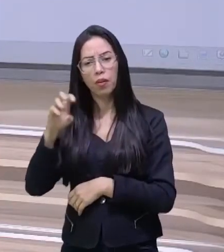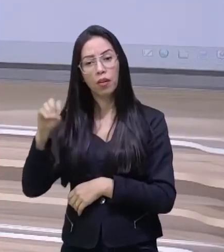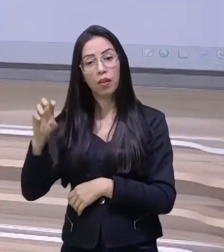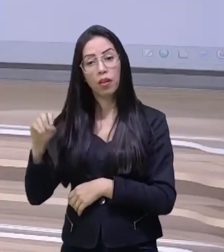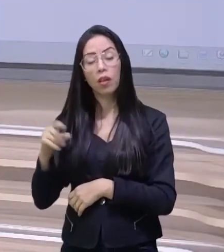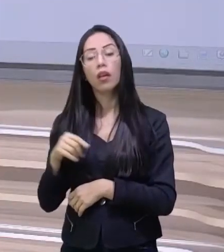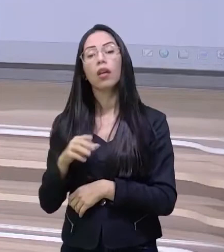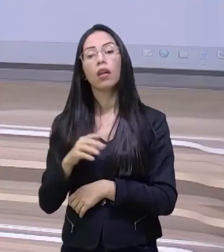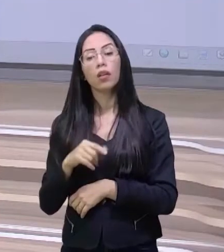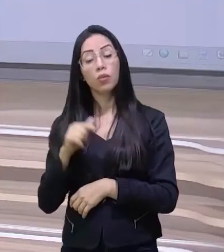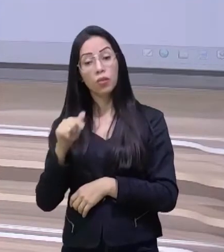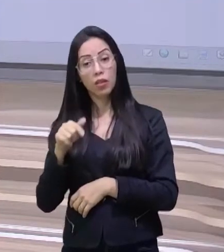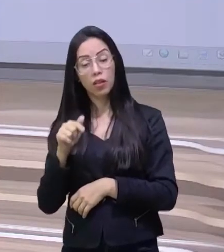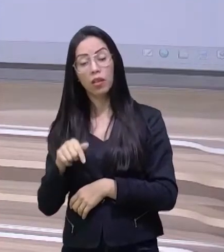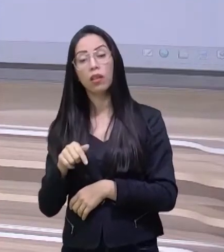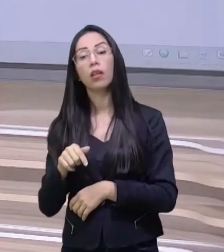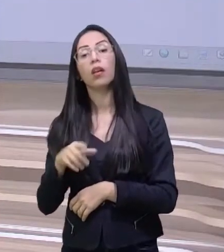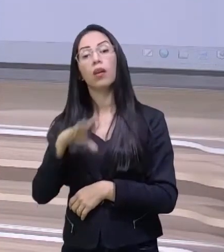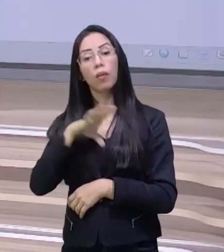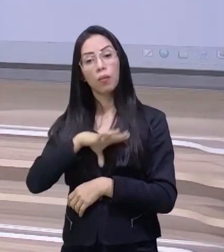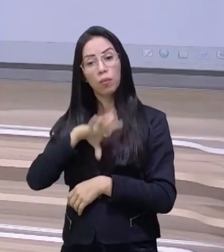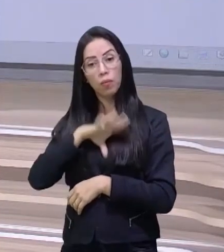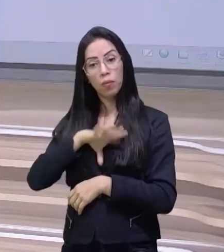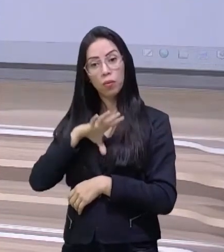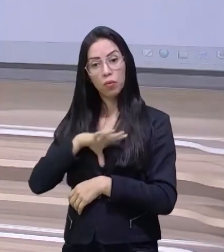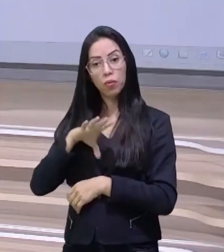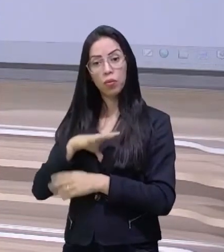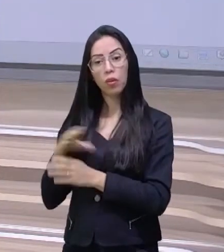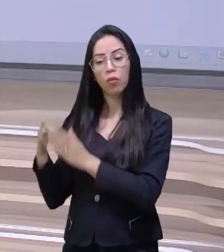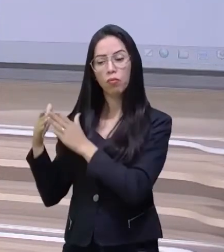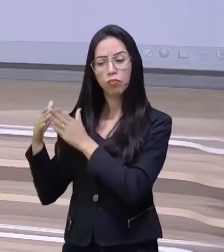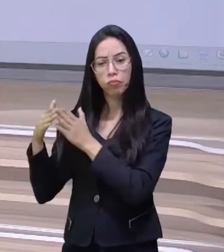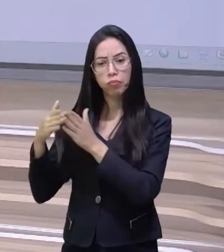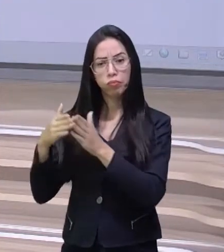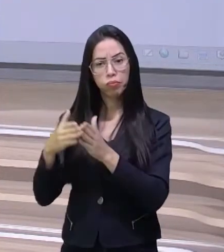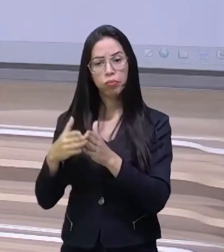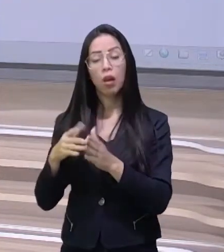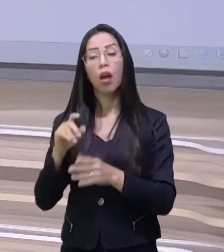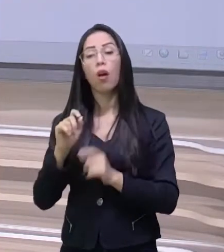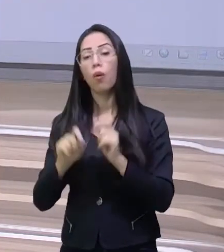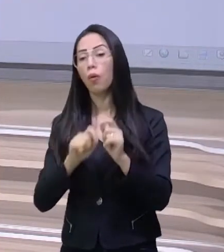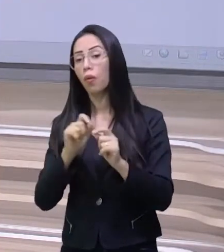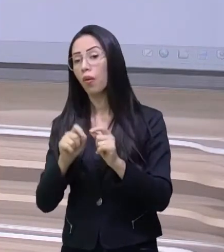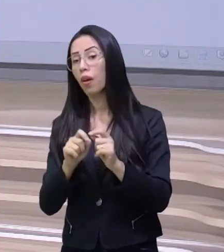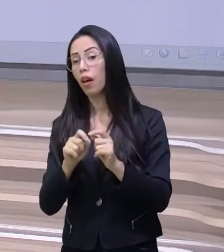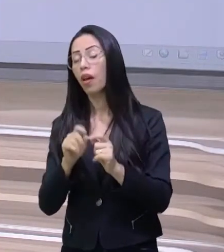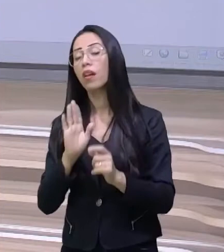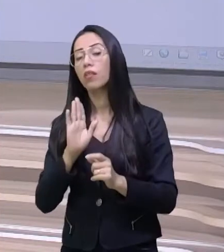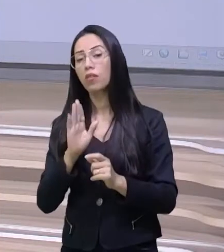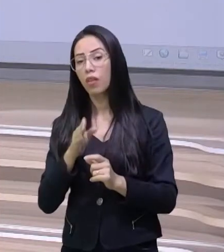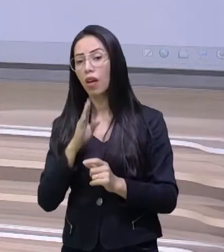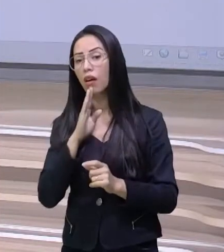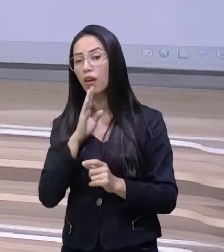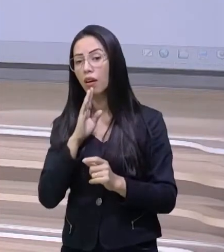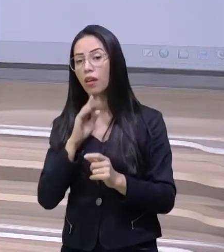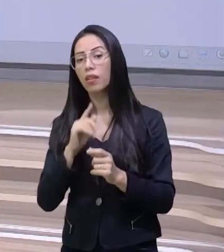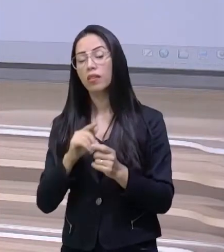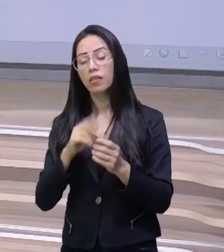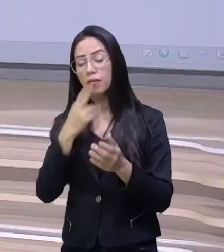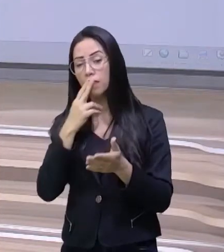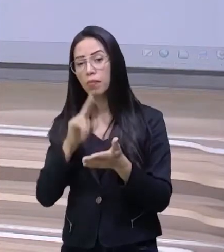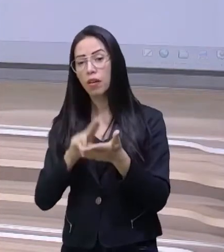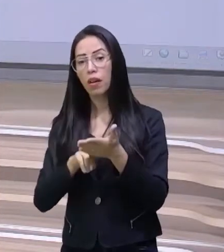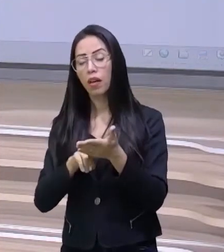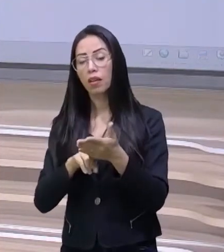ouviu falar dessa história, os portugueses, eles já trouxeram com ele esse gênero textual. Gente, hoje a tecnologia